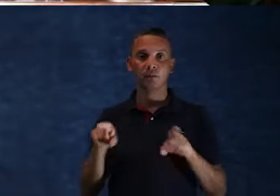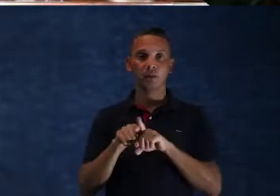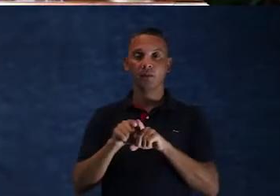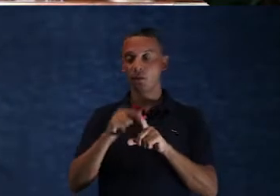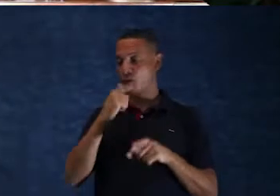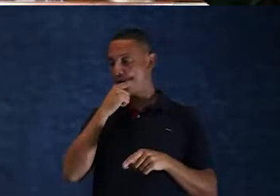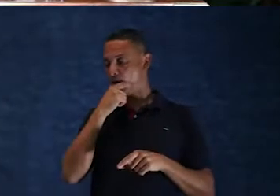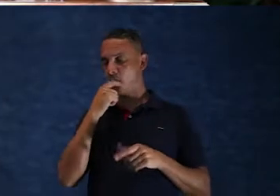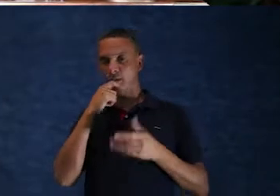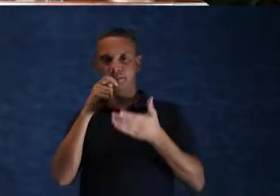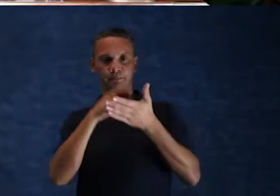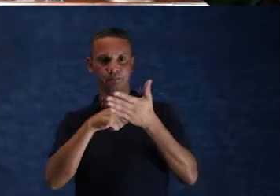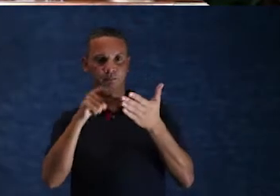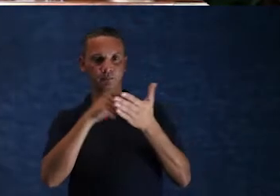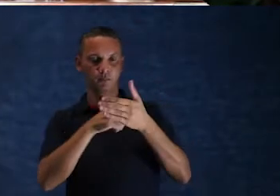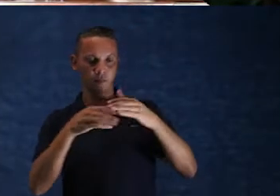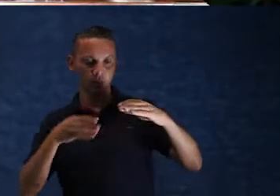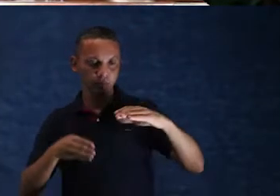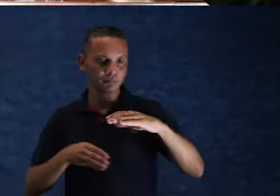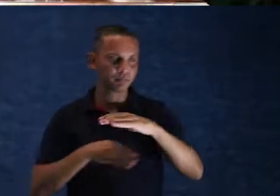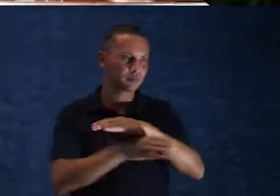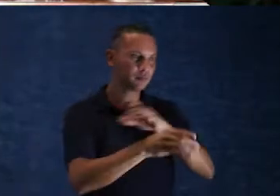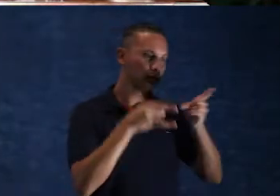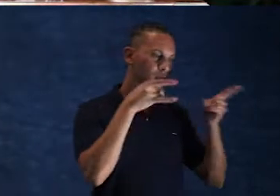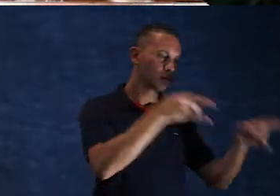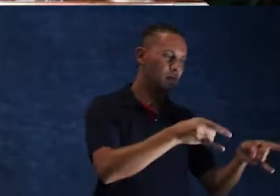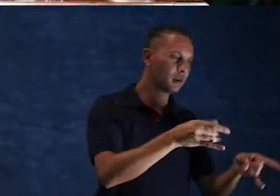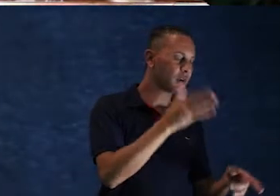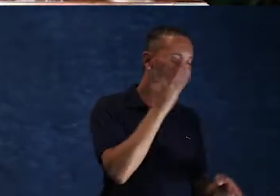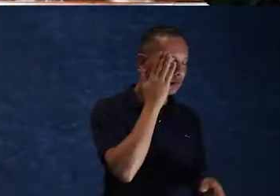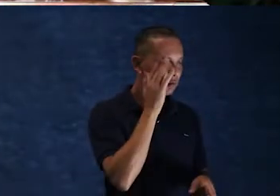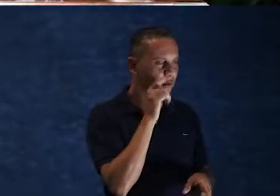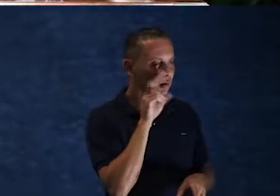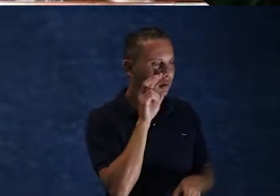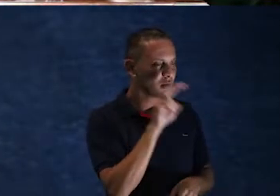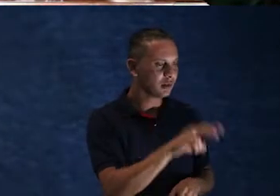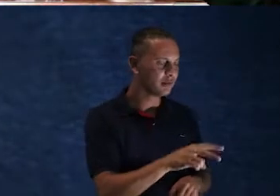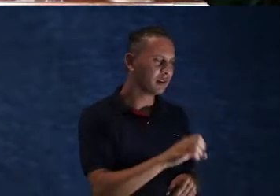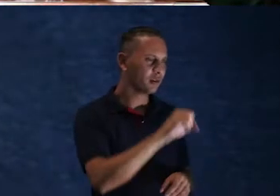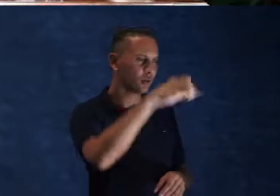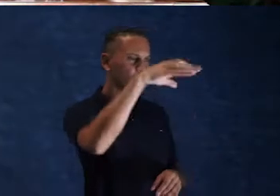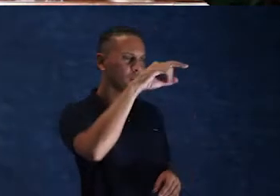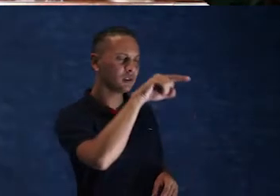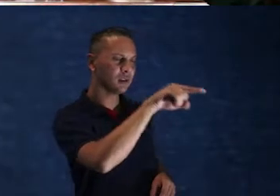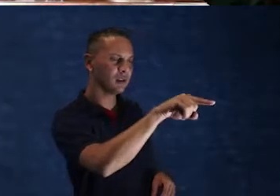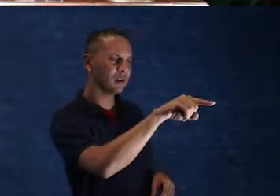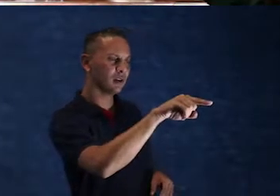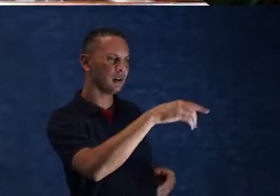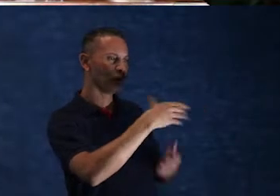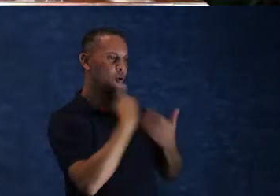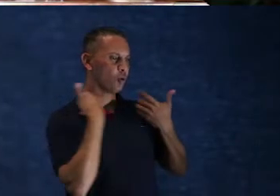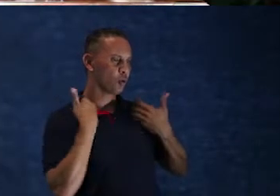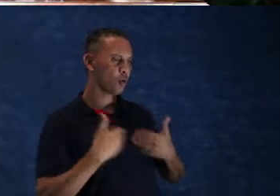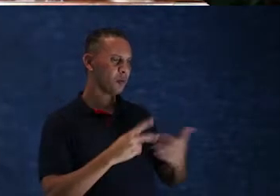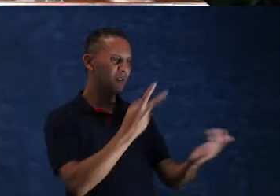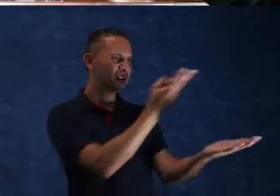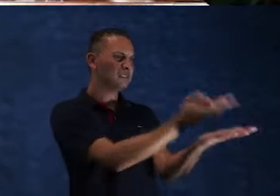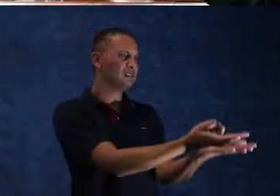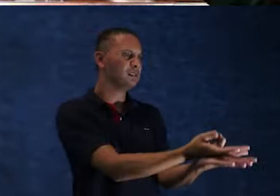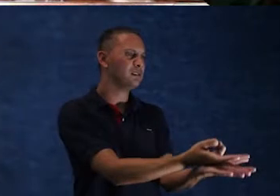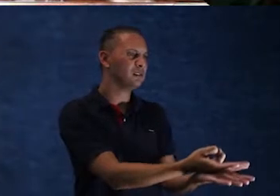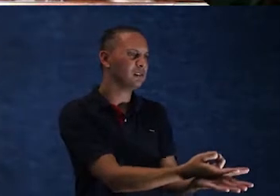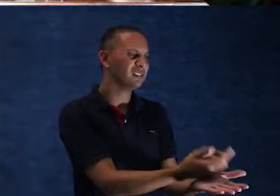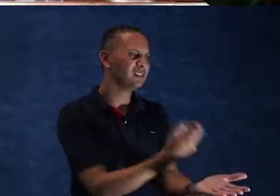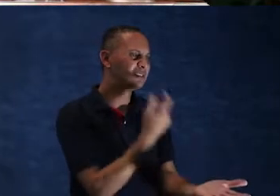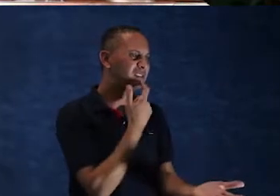Insone, ele adentra o quarto da esposa sob a pálida réstia de luz, onde o corpo jaz em meio ao aroma adocicado